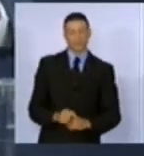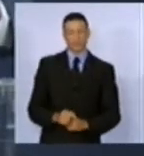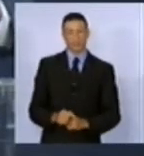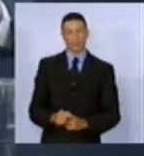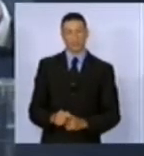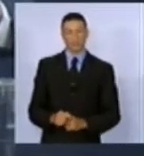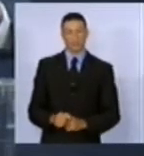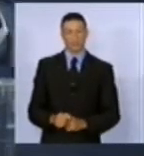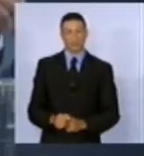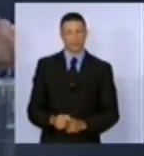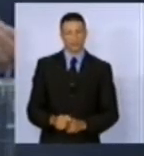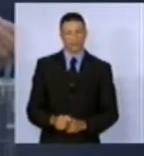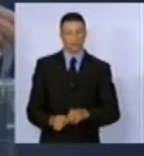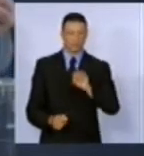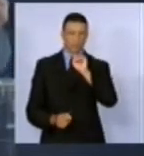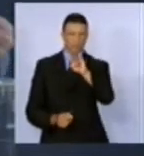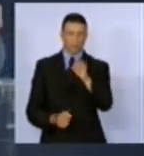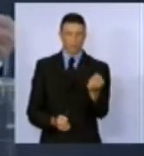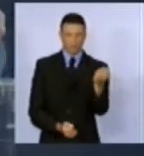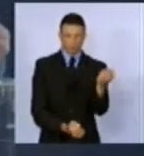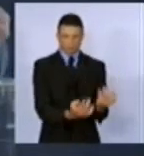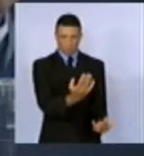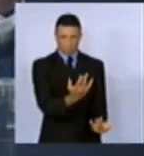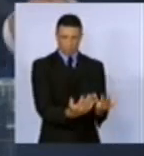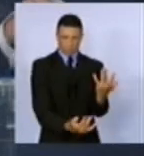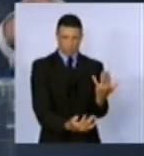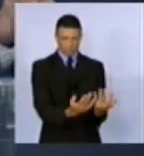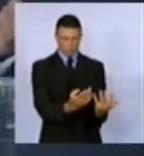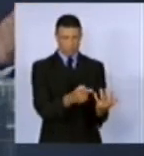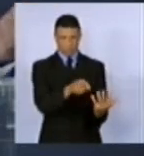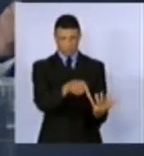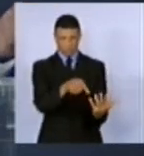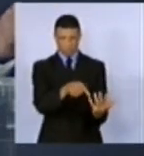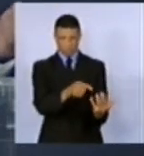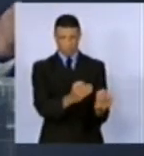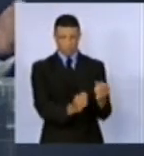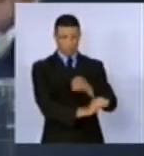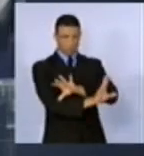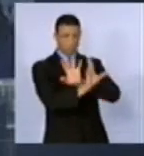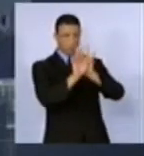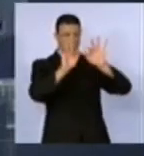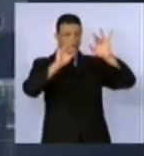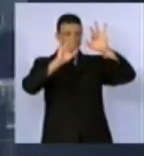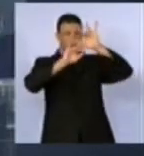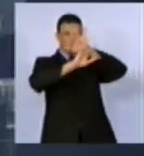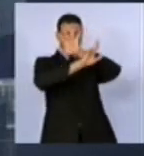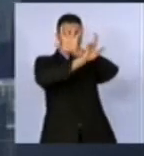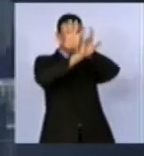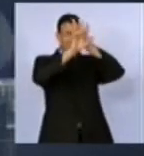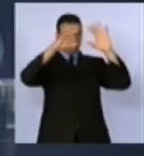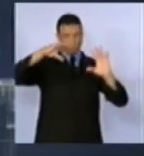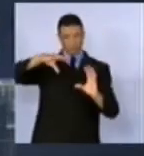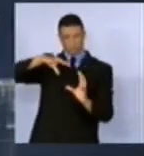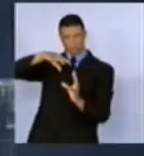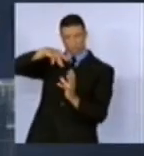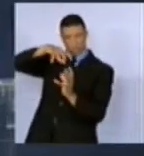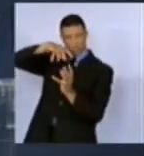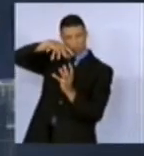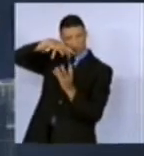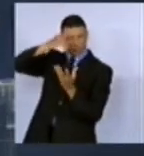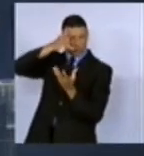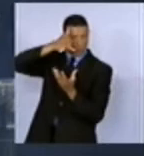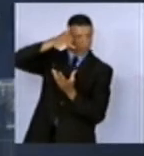o a queima não contribui para aumentar o efeito estufa e possivelmente até o